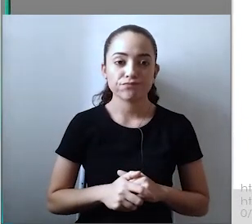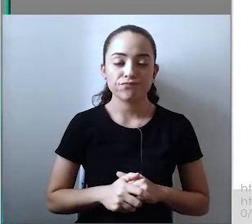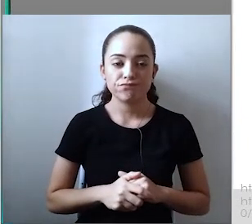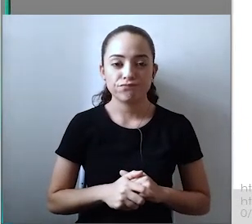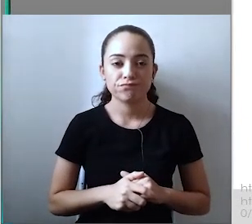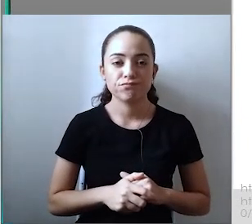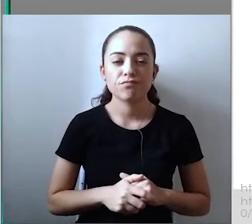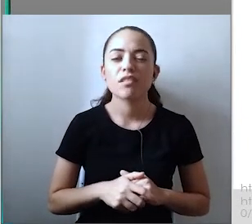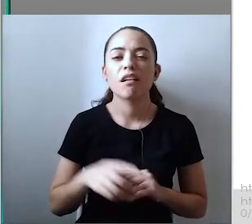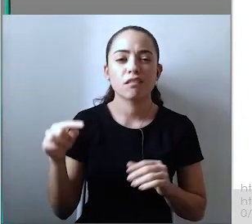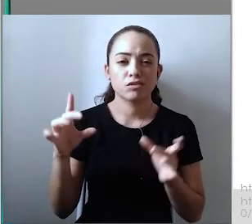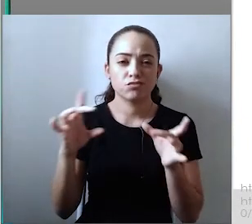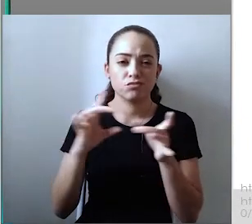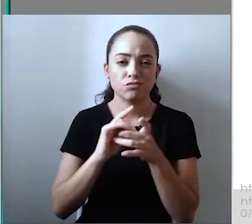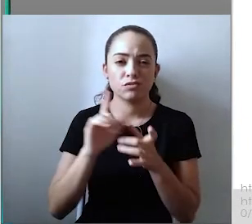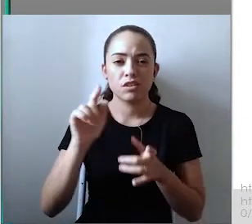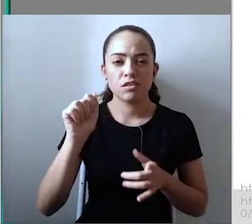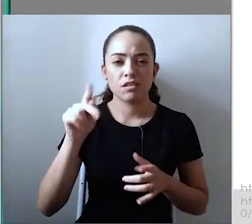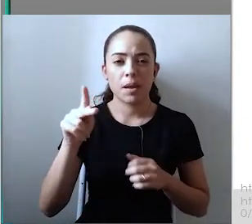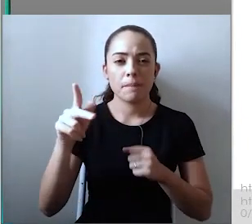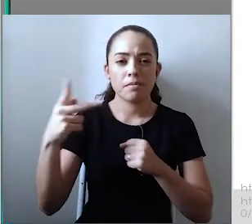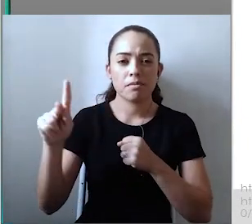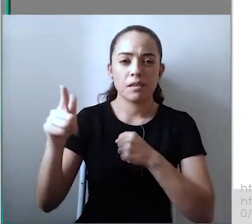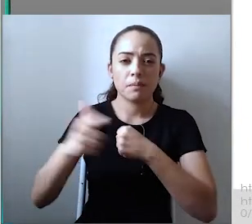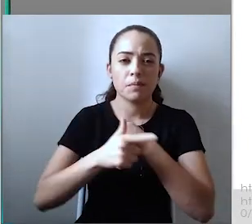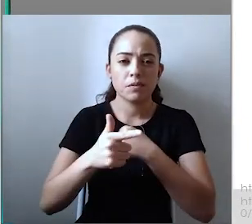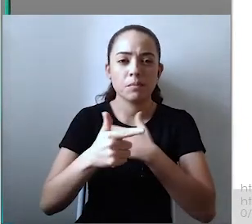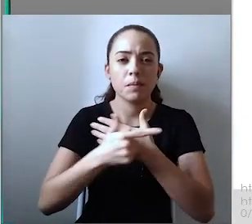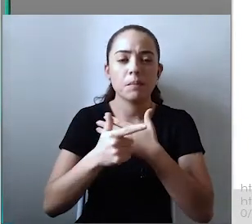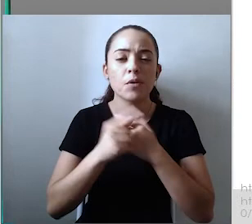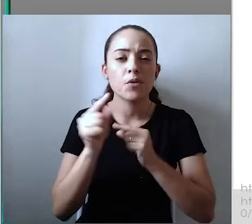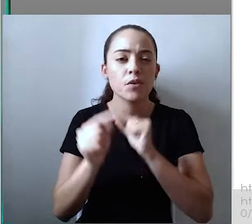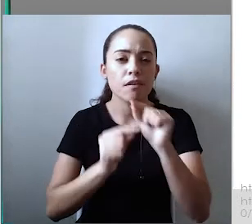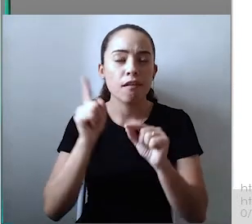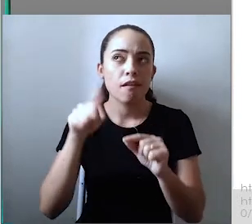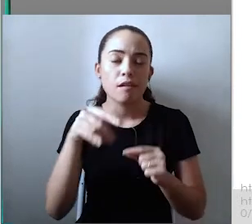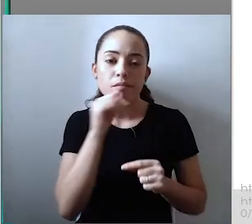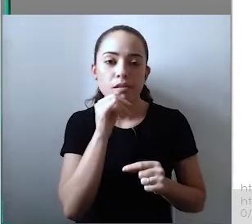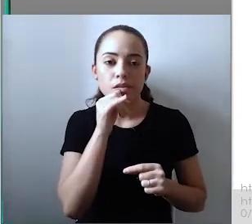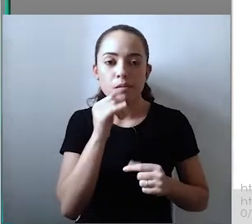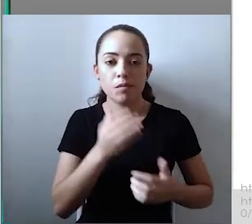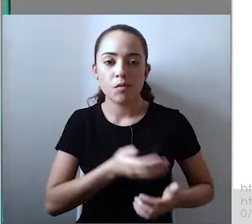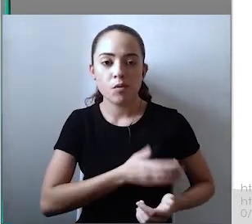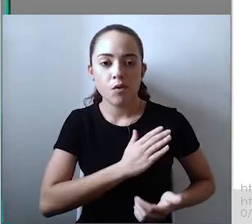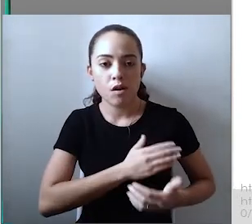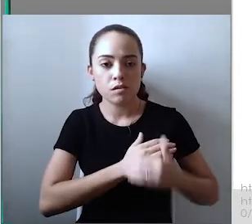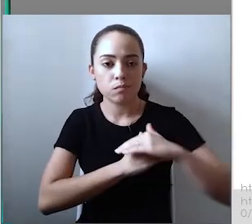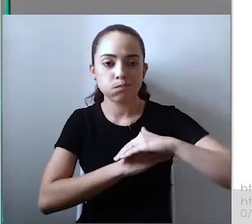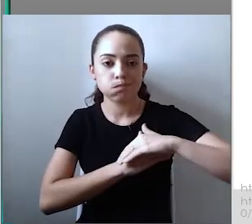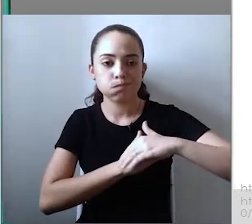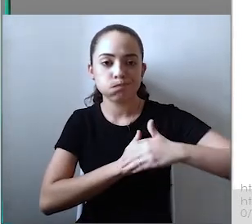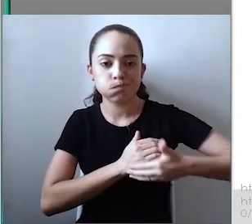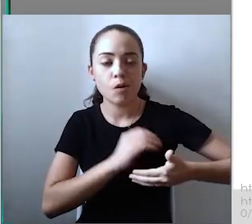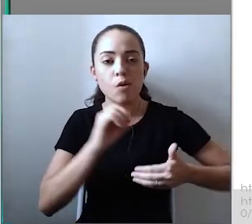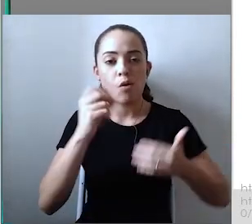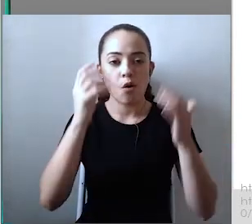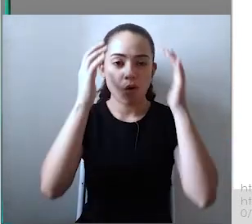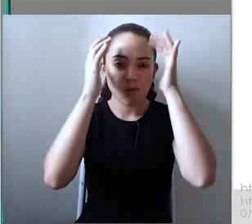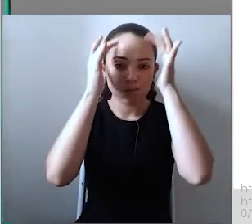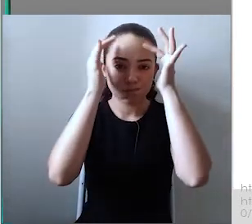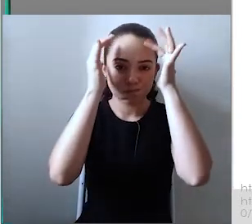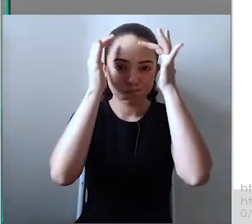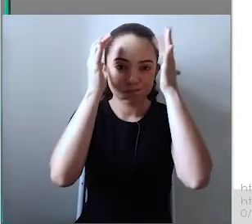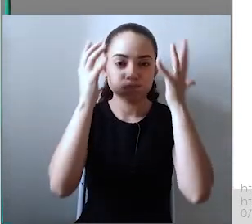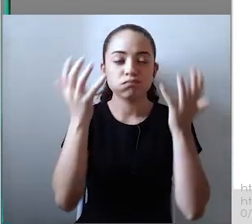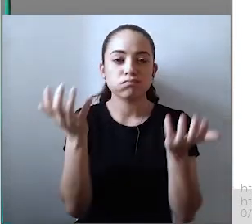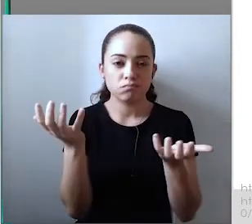Reporta-se como funções das junções gap a transmissão dos impulsos de excitação dos músculos cardíacos e músculos lisos e dos